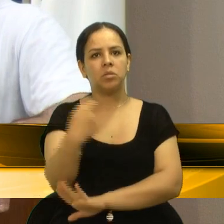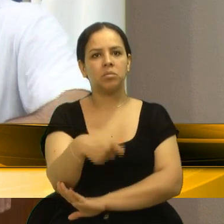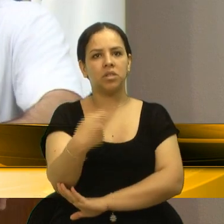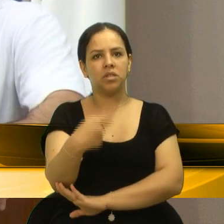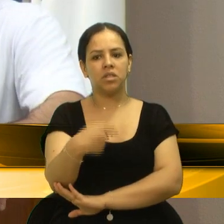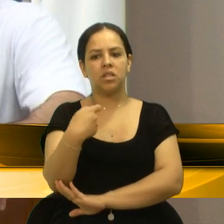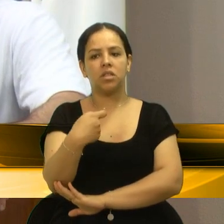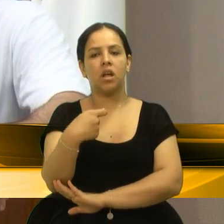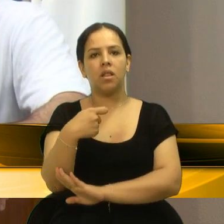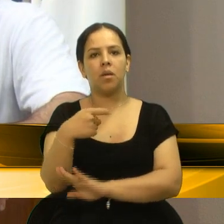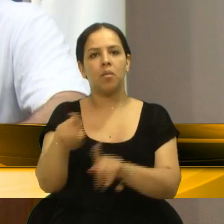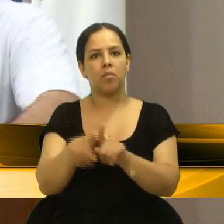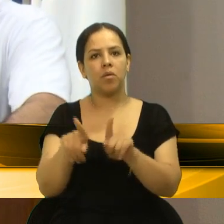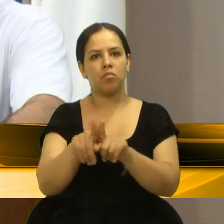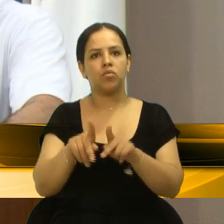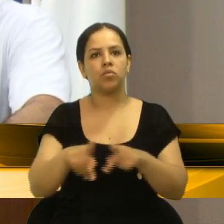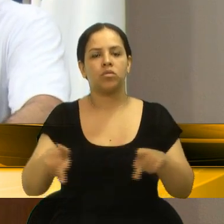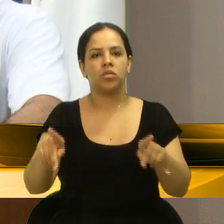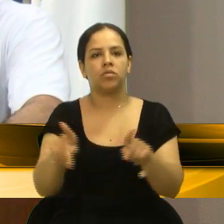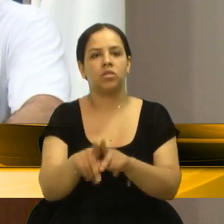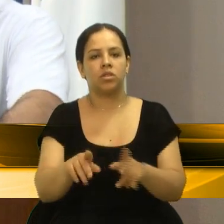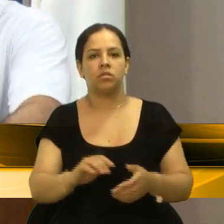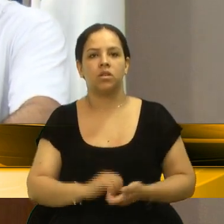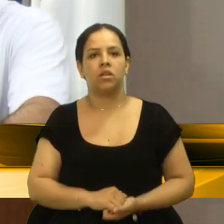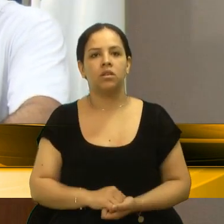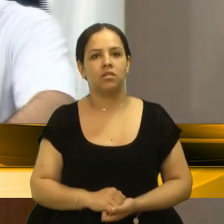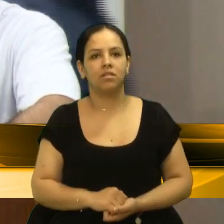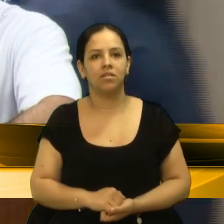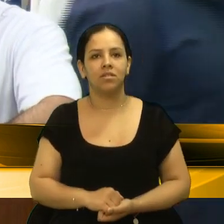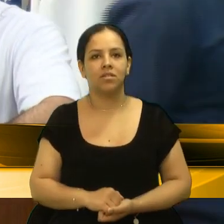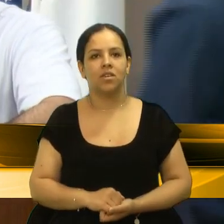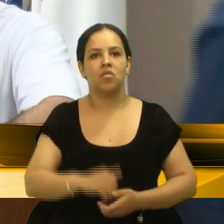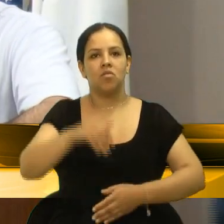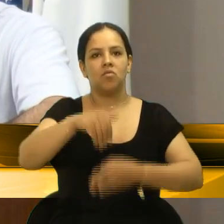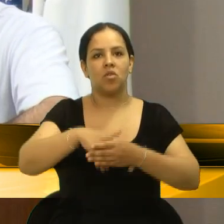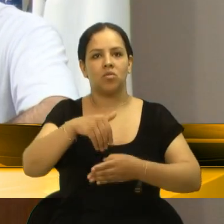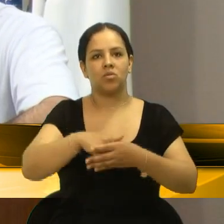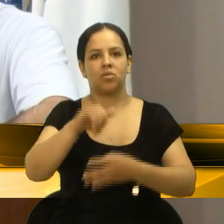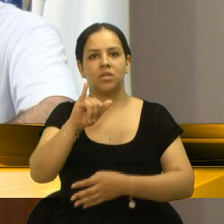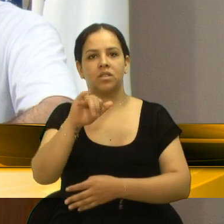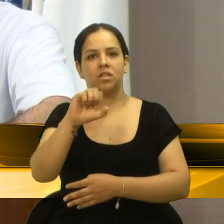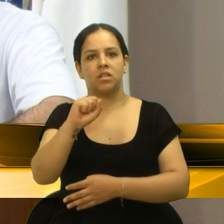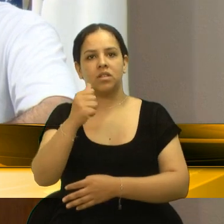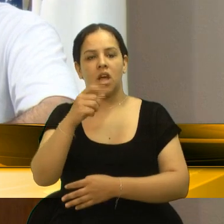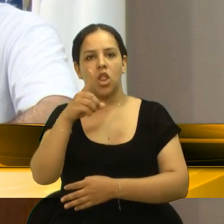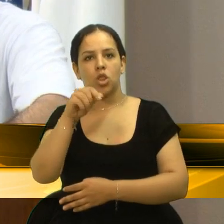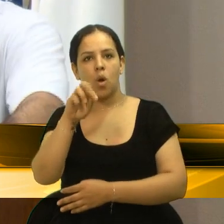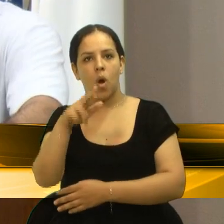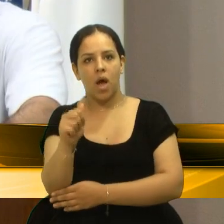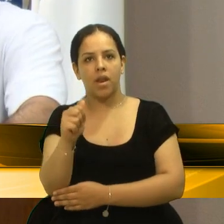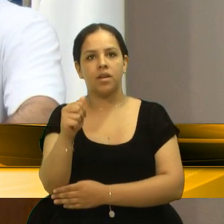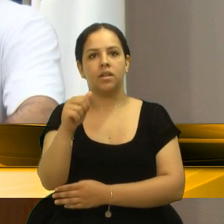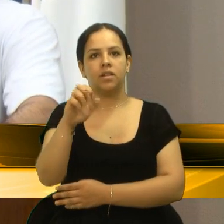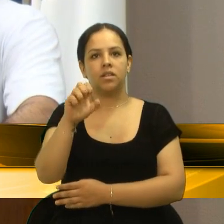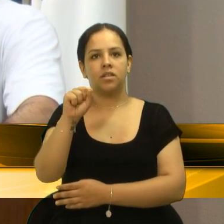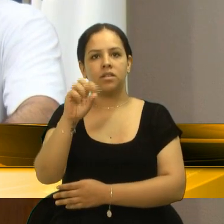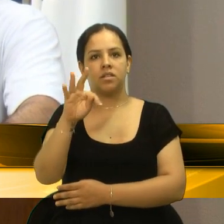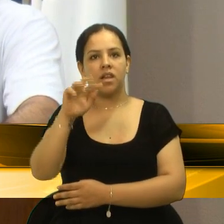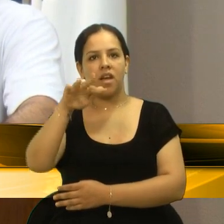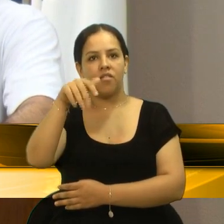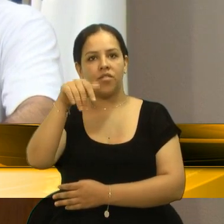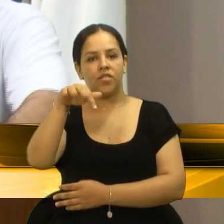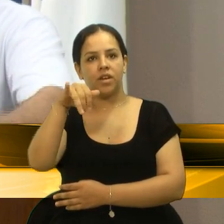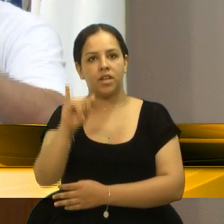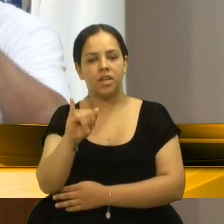povo. Eu voto Isadora, Stephanie, Paloma, Aline, Paula, e as